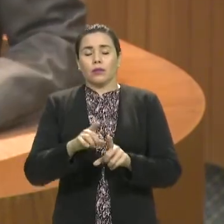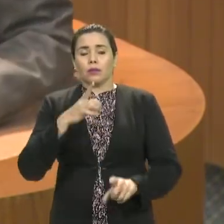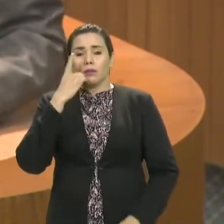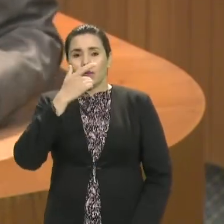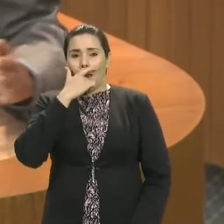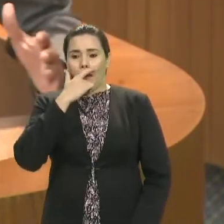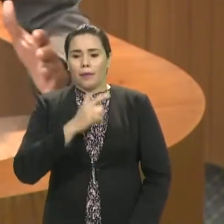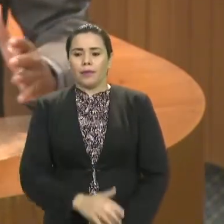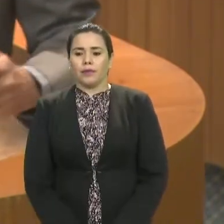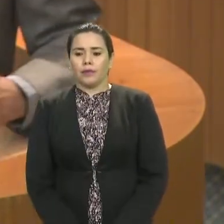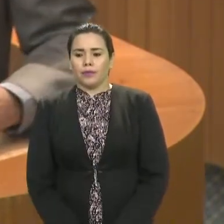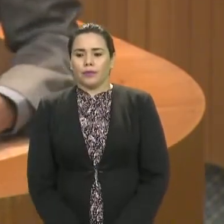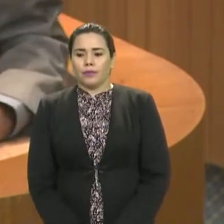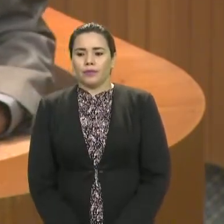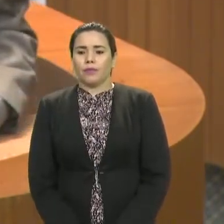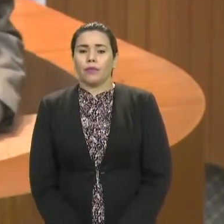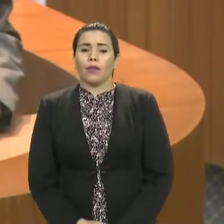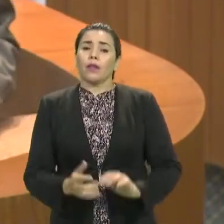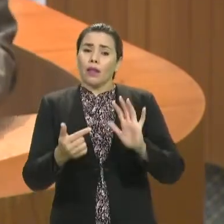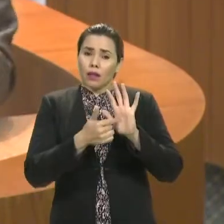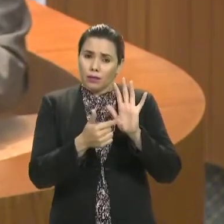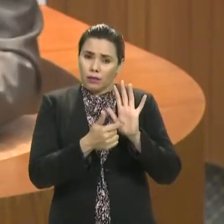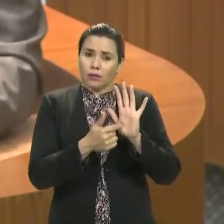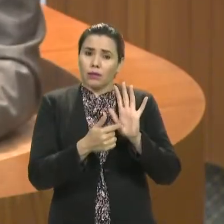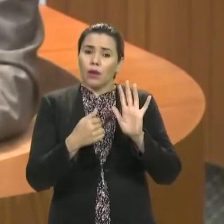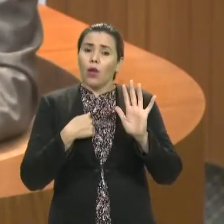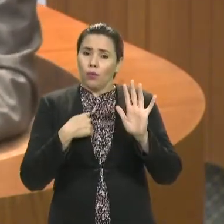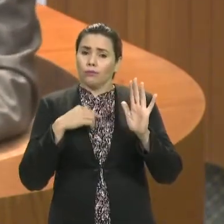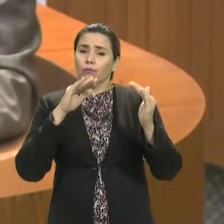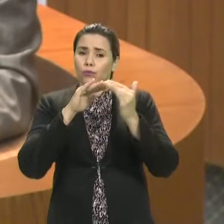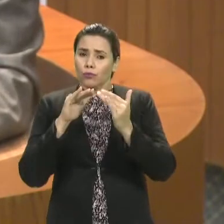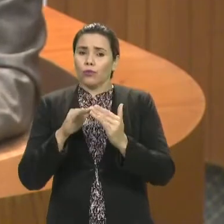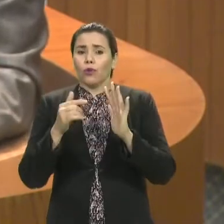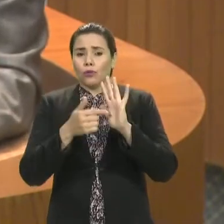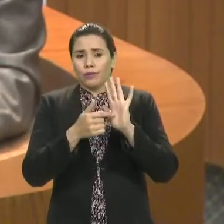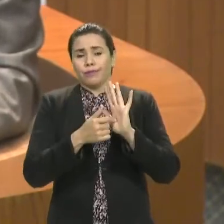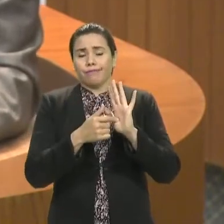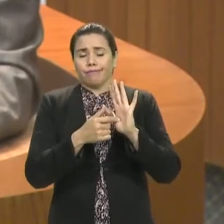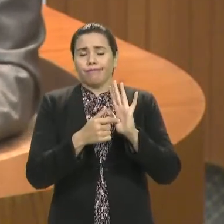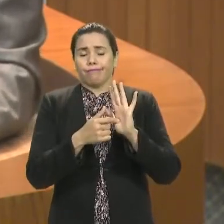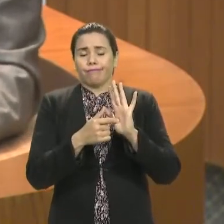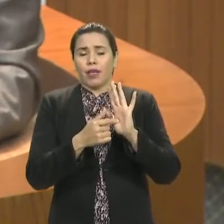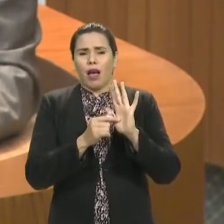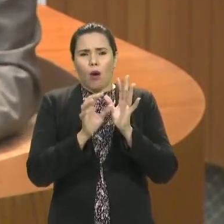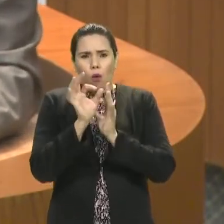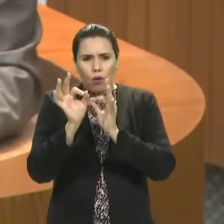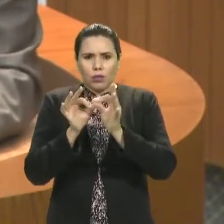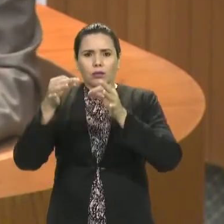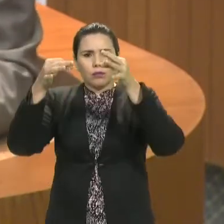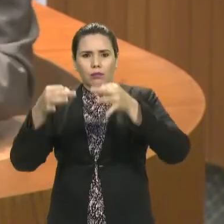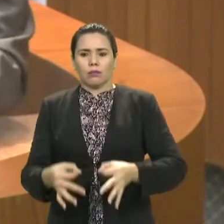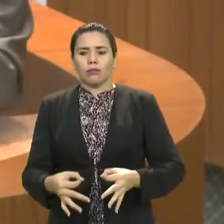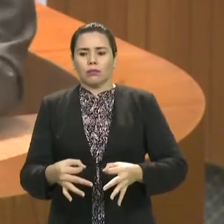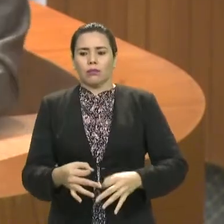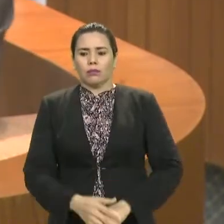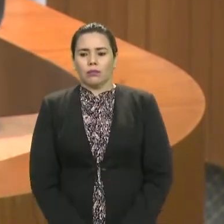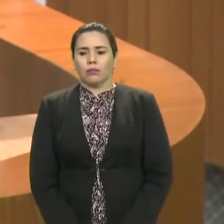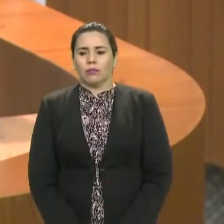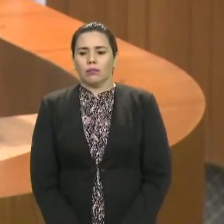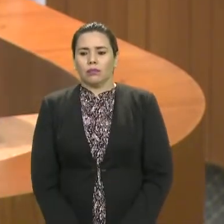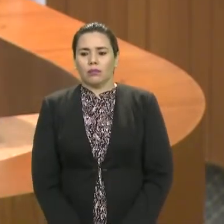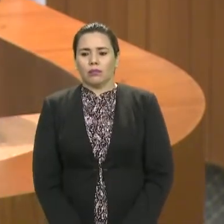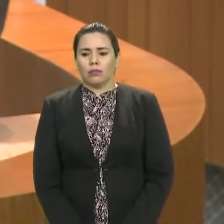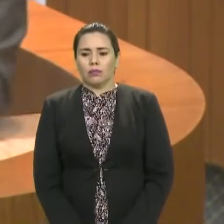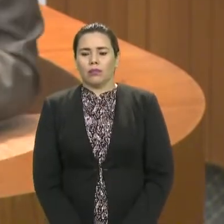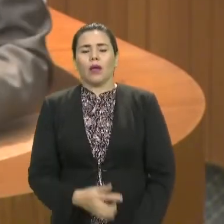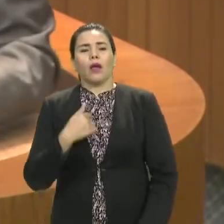formação. Por que eu digo isso? Porque deputados e deputadas. Então,